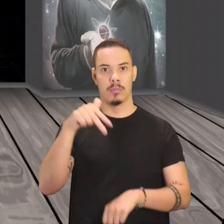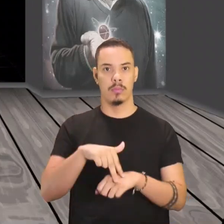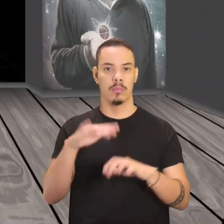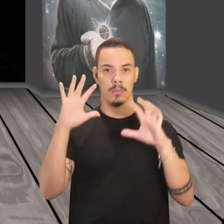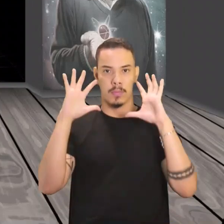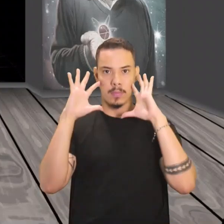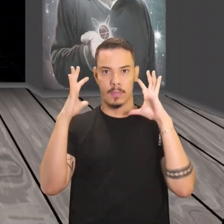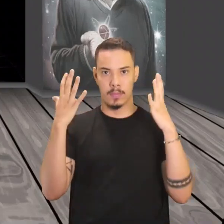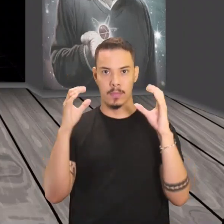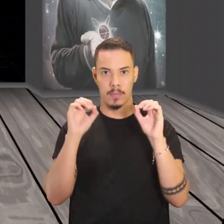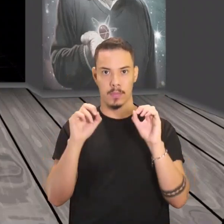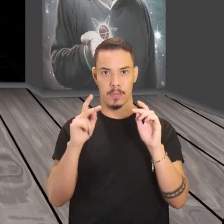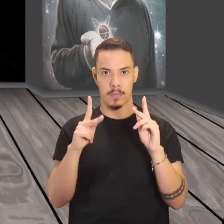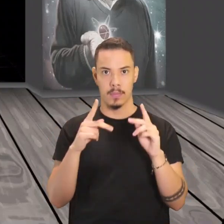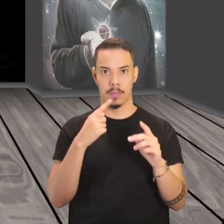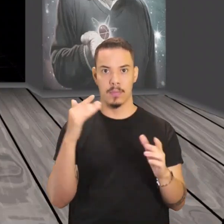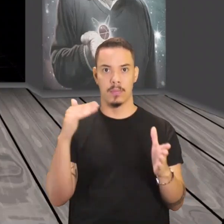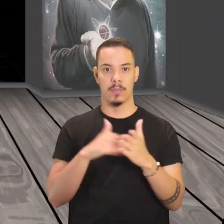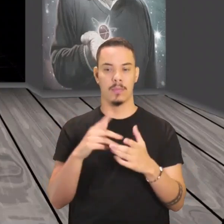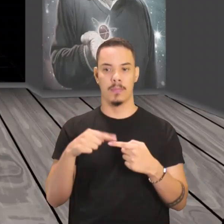vocês. Exatamente, okay? Pessoal. Até daqui a pouco.